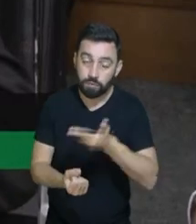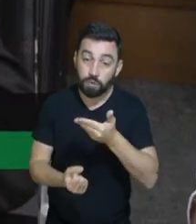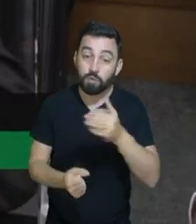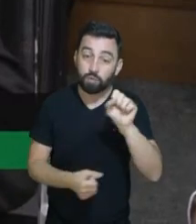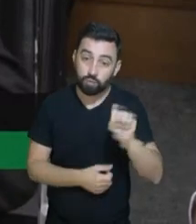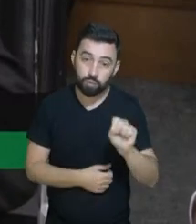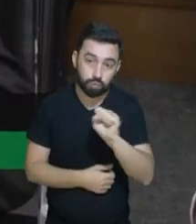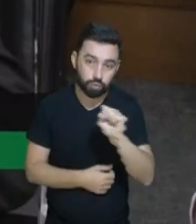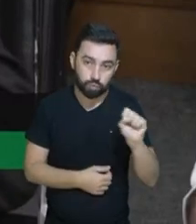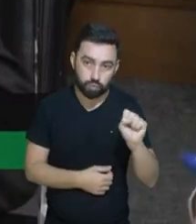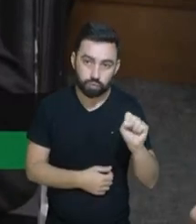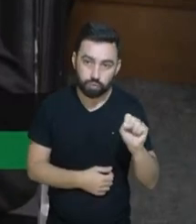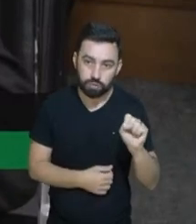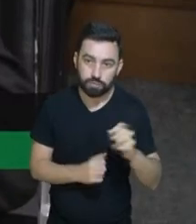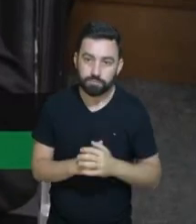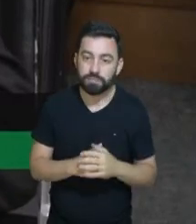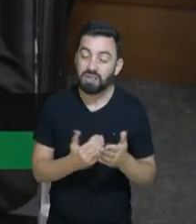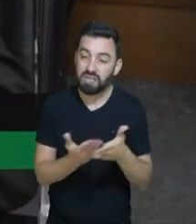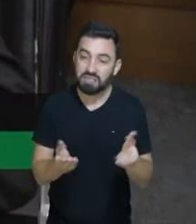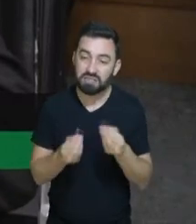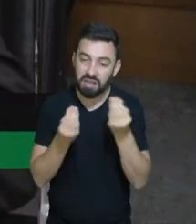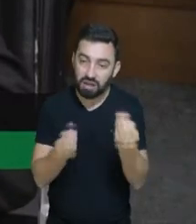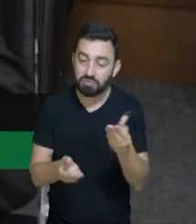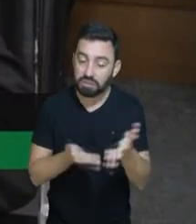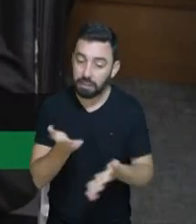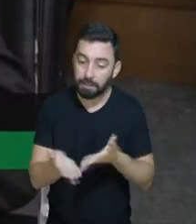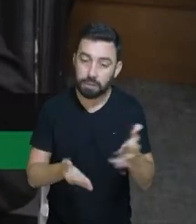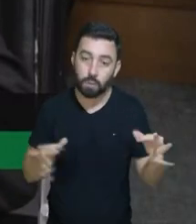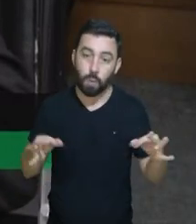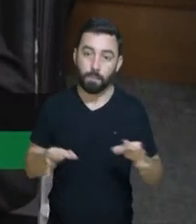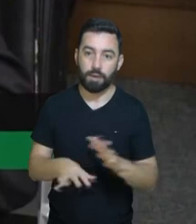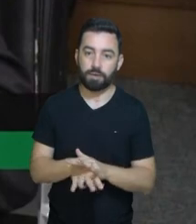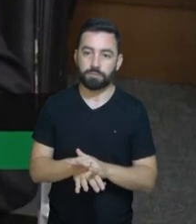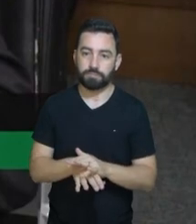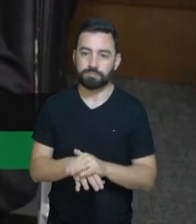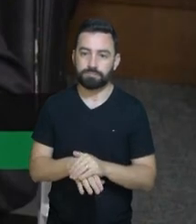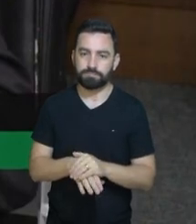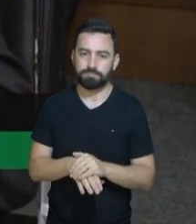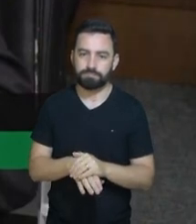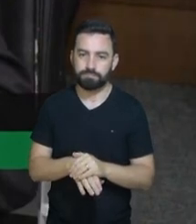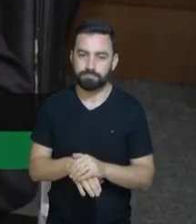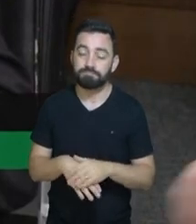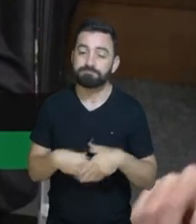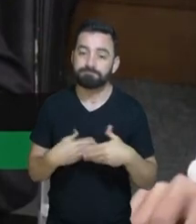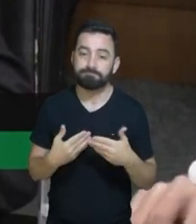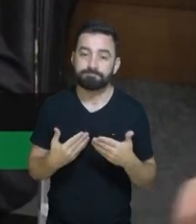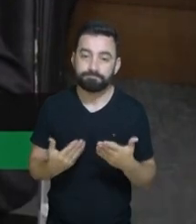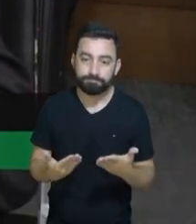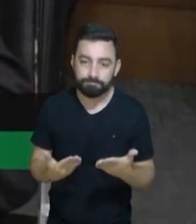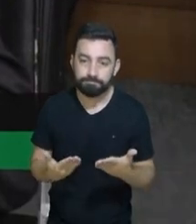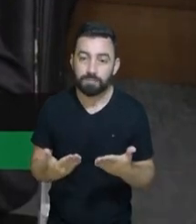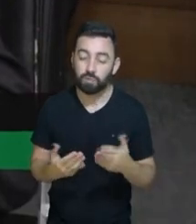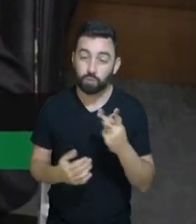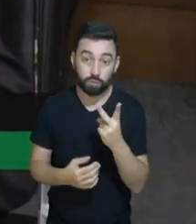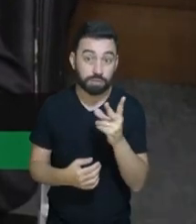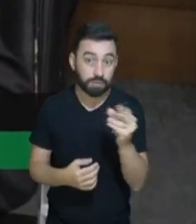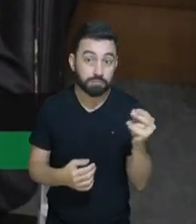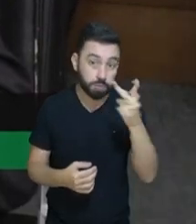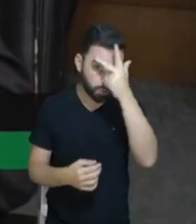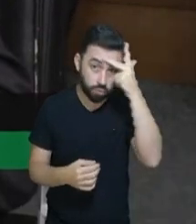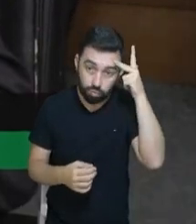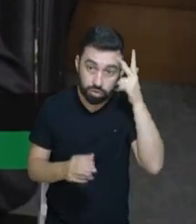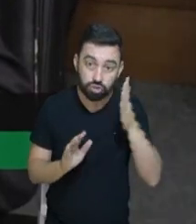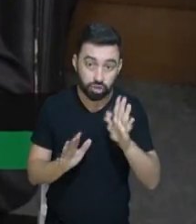vislumbrou-se fornecer um tratamento completo e ágil e eficaz acerca de 200 pessoas acometidas por